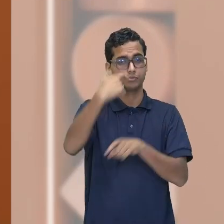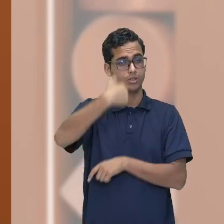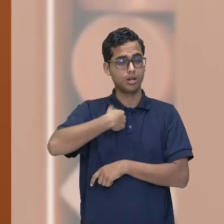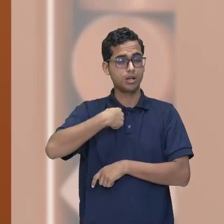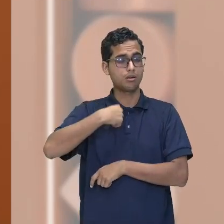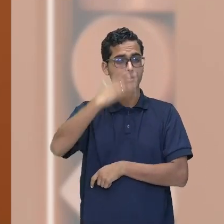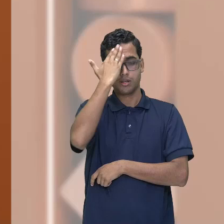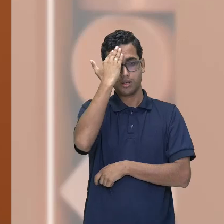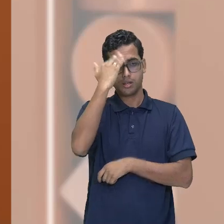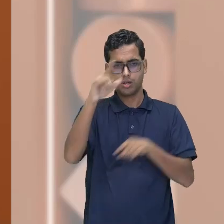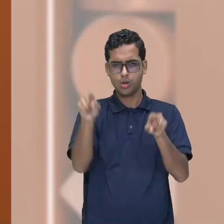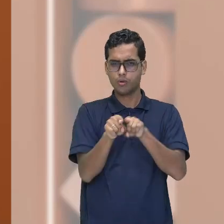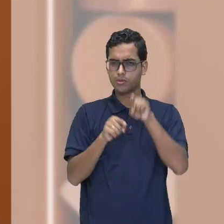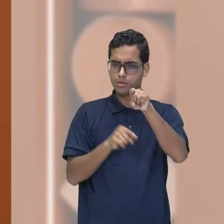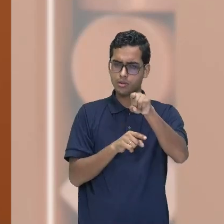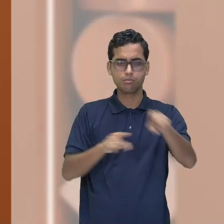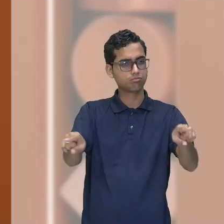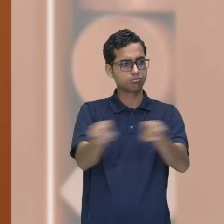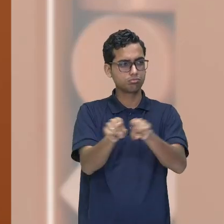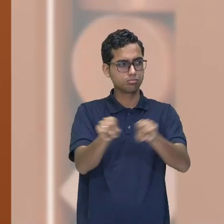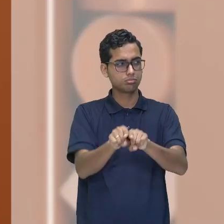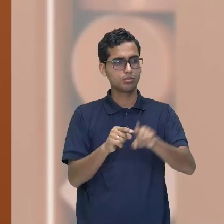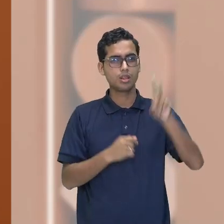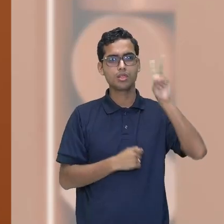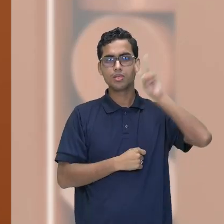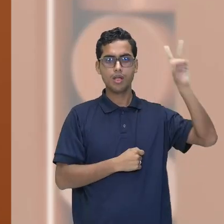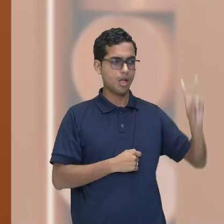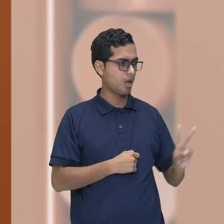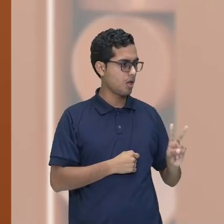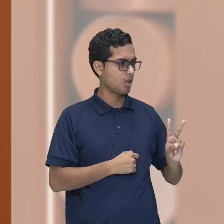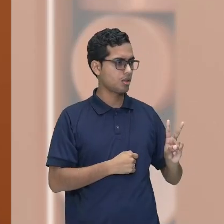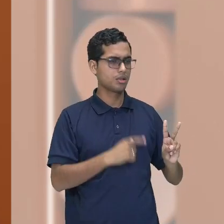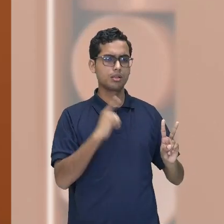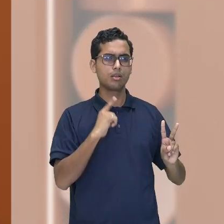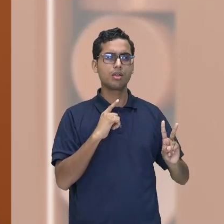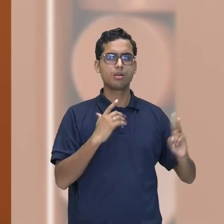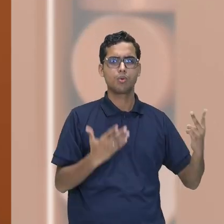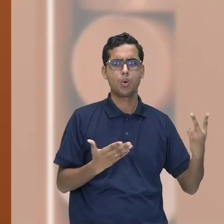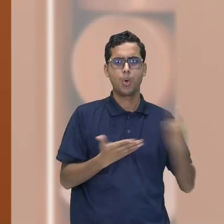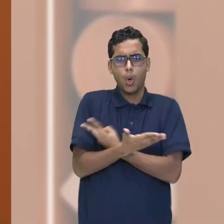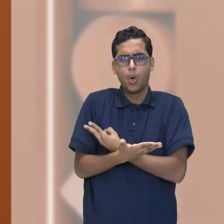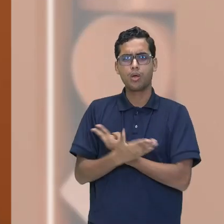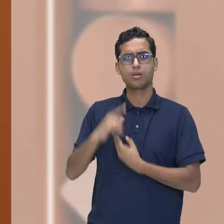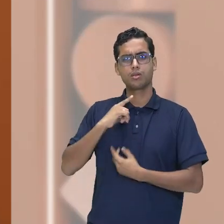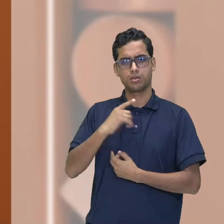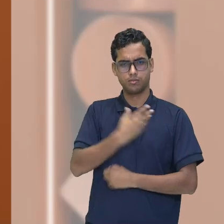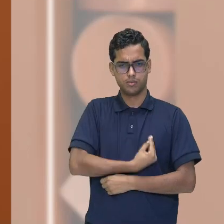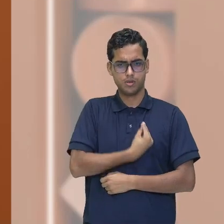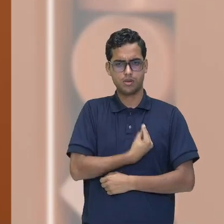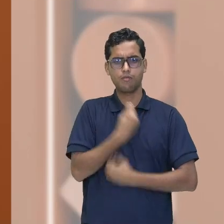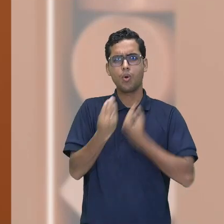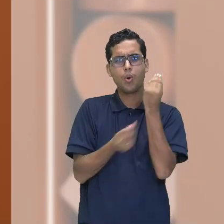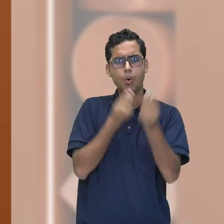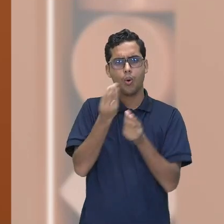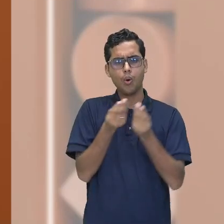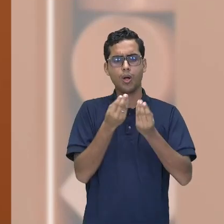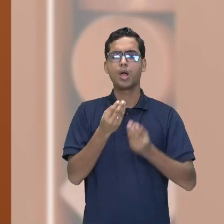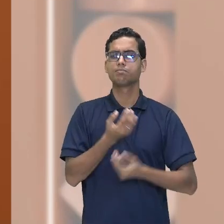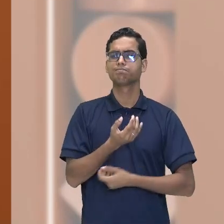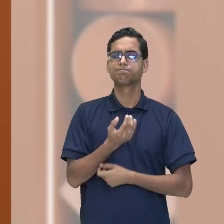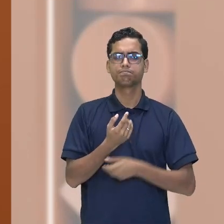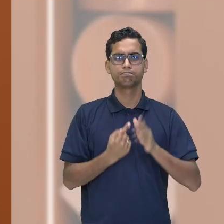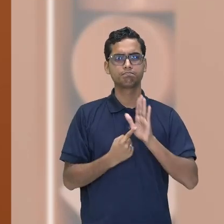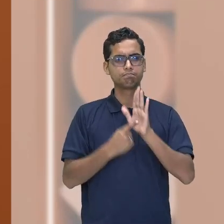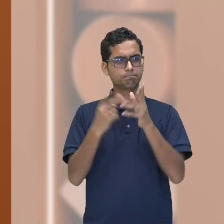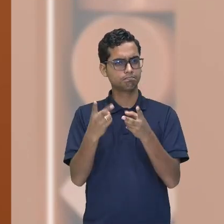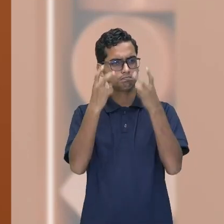Mas, historicamente, existem acontecimentos, eventos que aconteceram na minha vida que eu classifico como sendo importantes